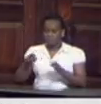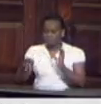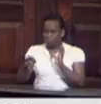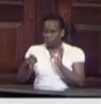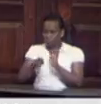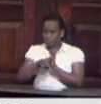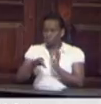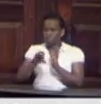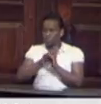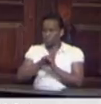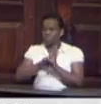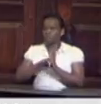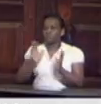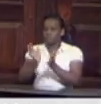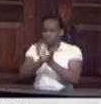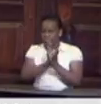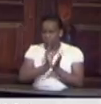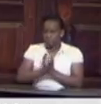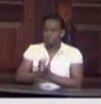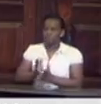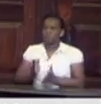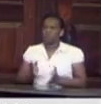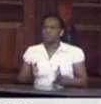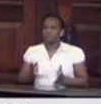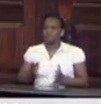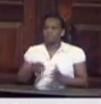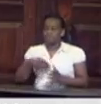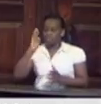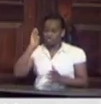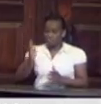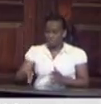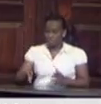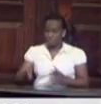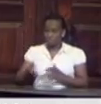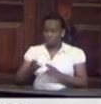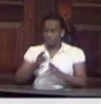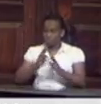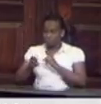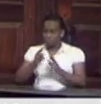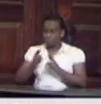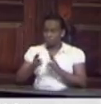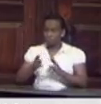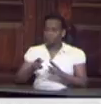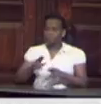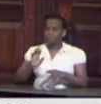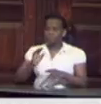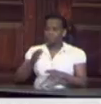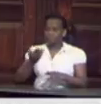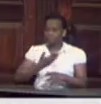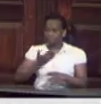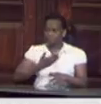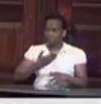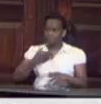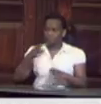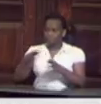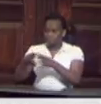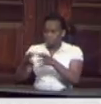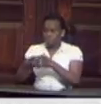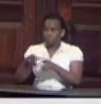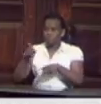e partidárias e, numa relação direta com grandes parcelas da